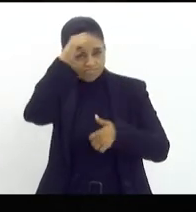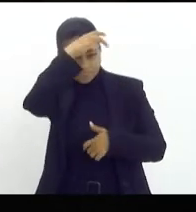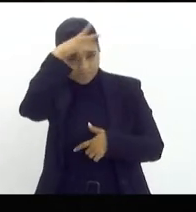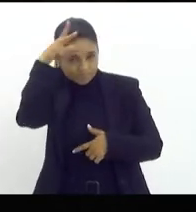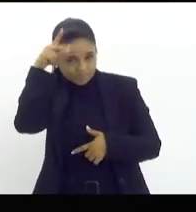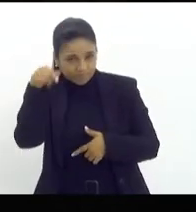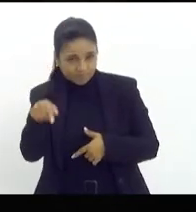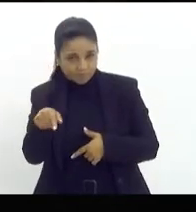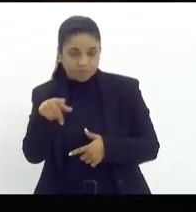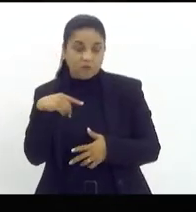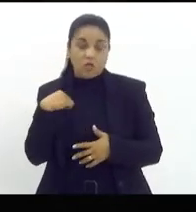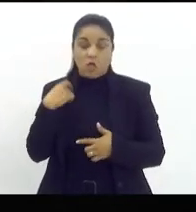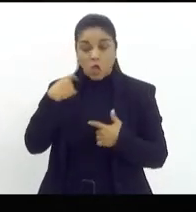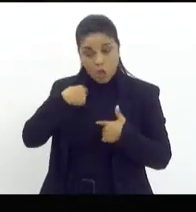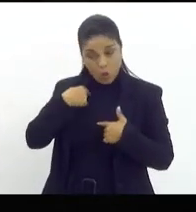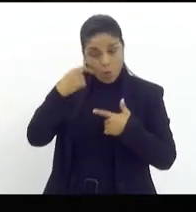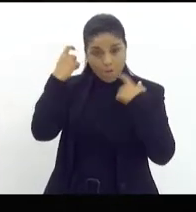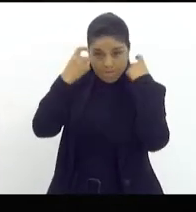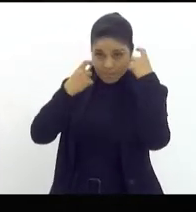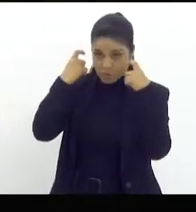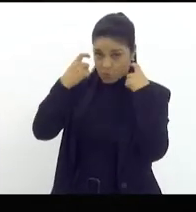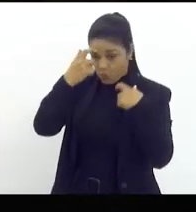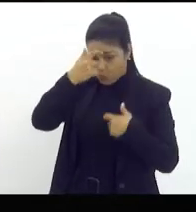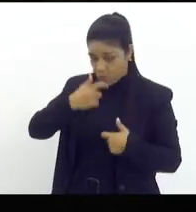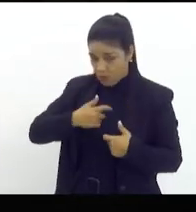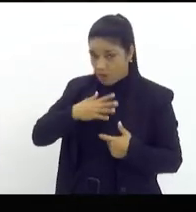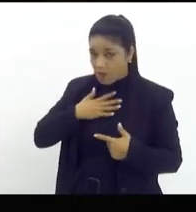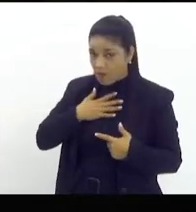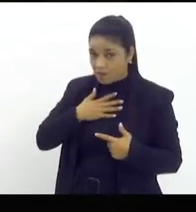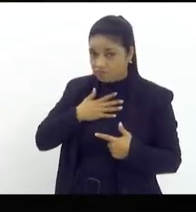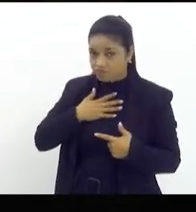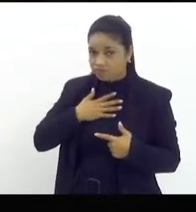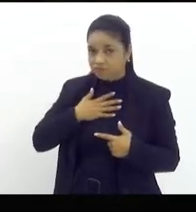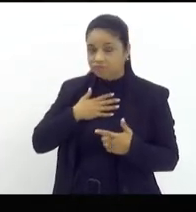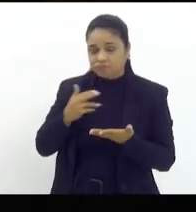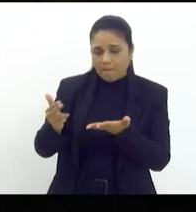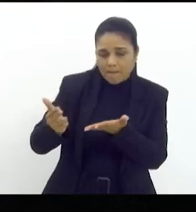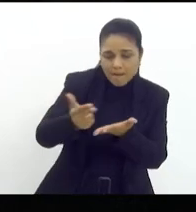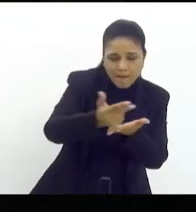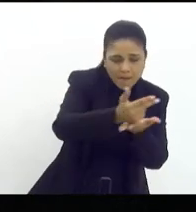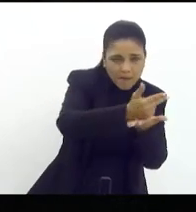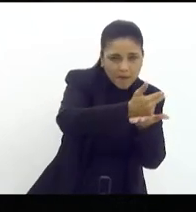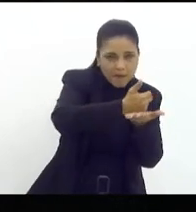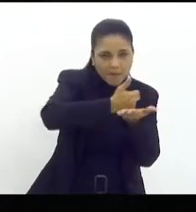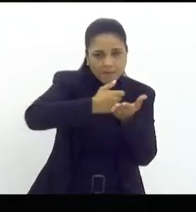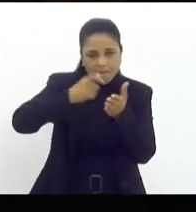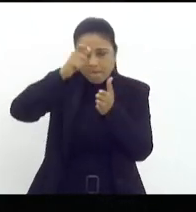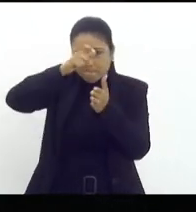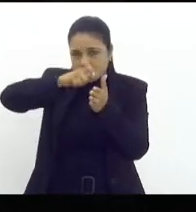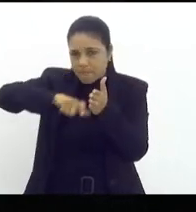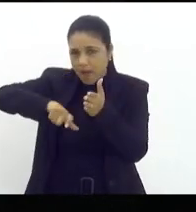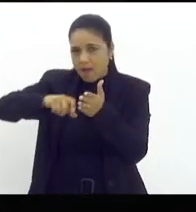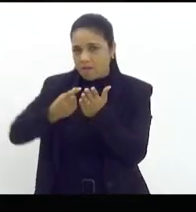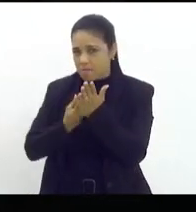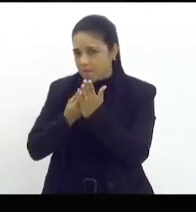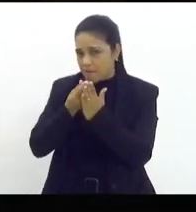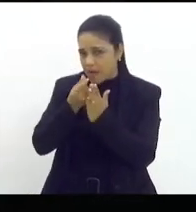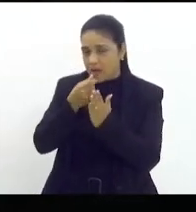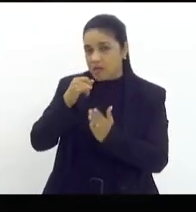uma das coisas que mais me preocupa na reforma tributária no ibs